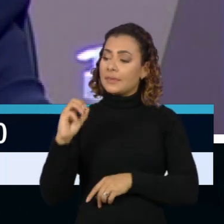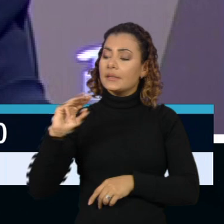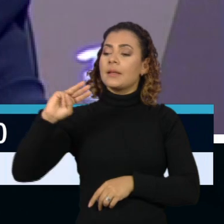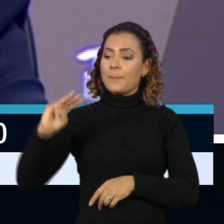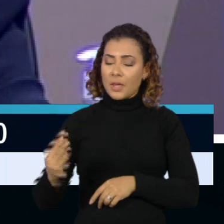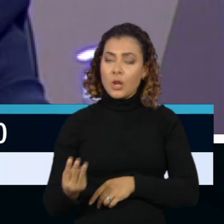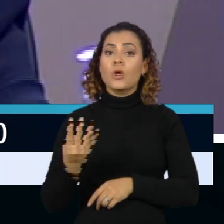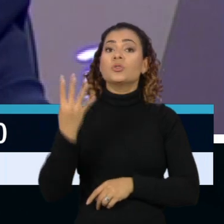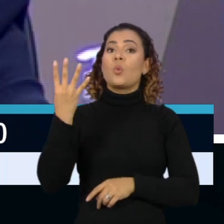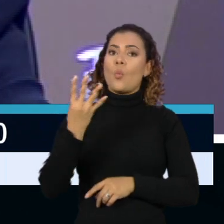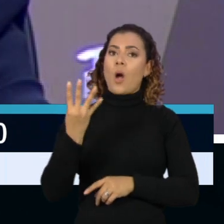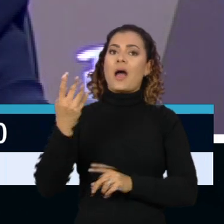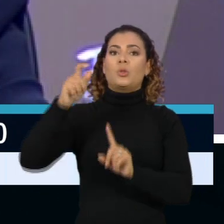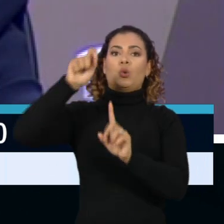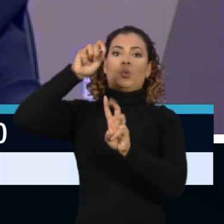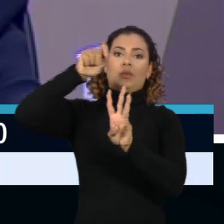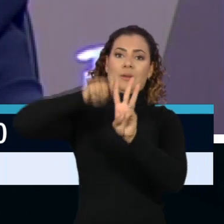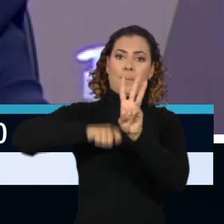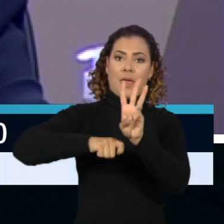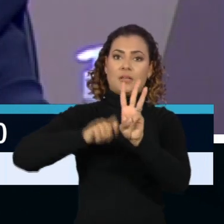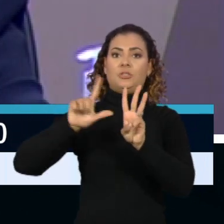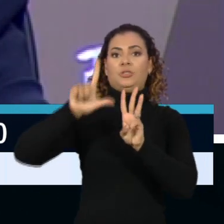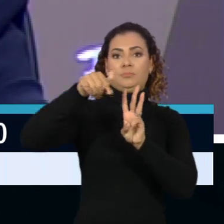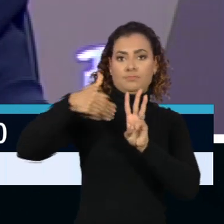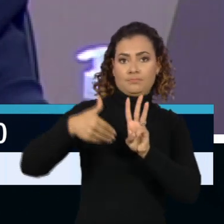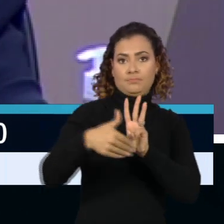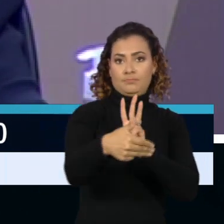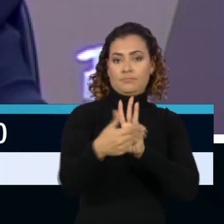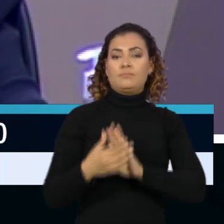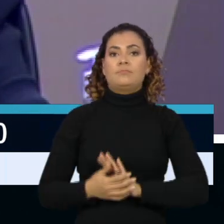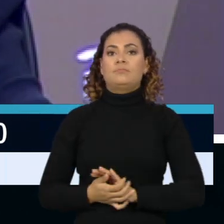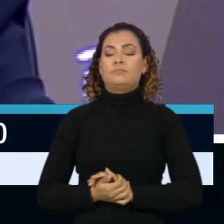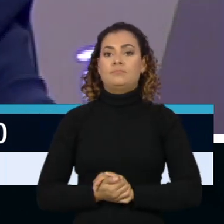o quarto trimestre de 2021.